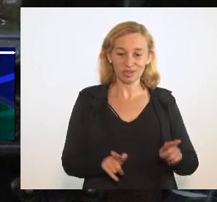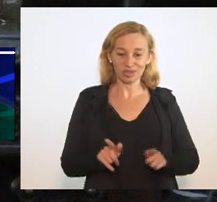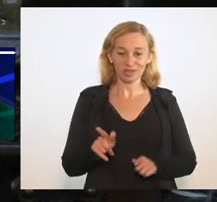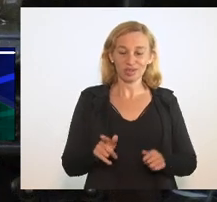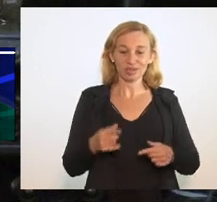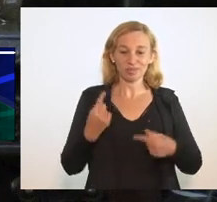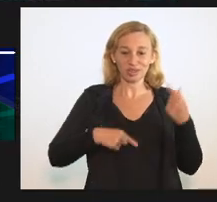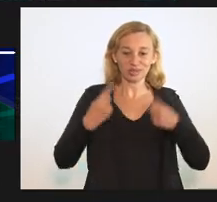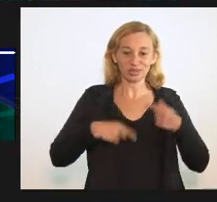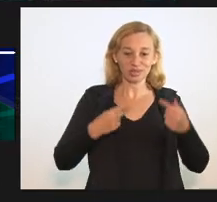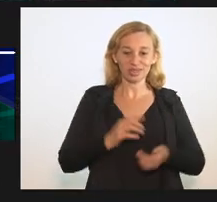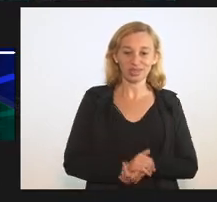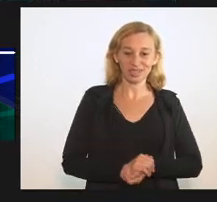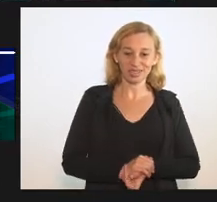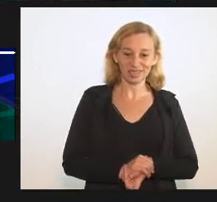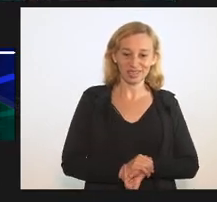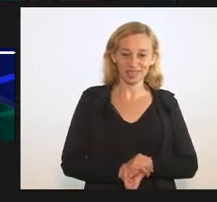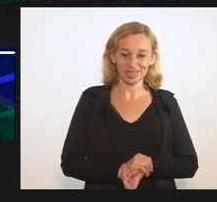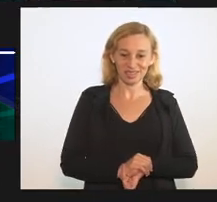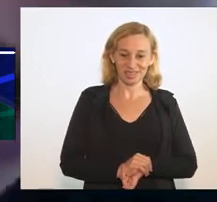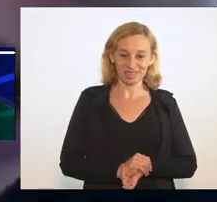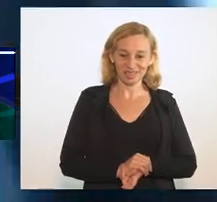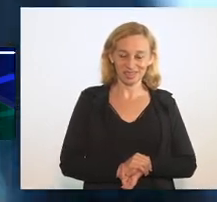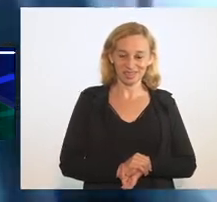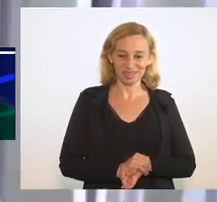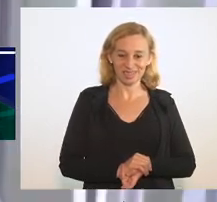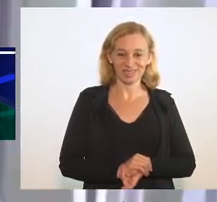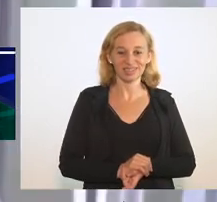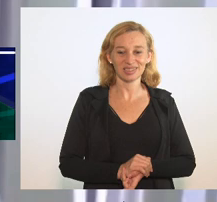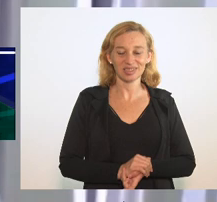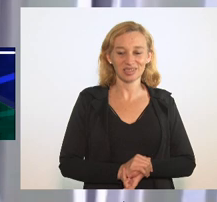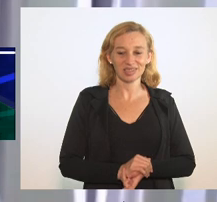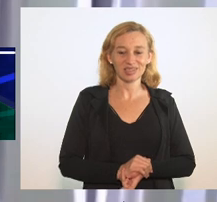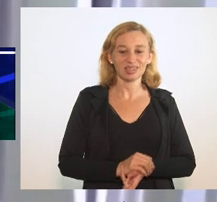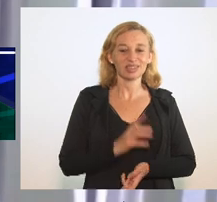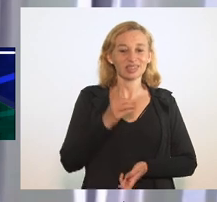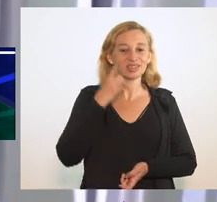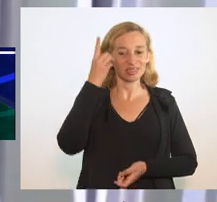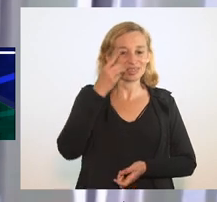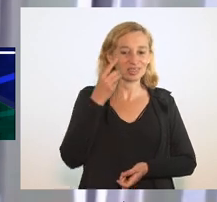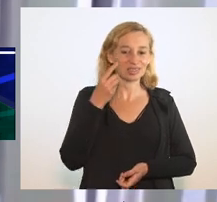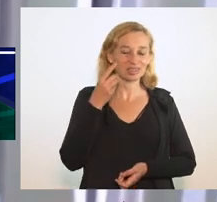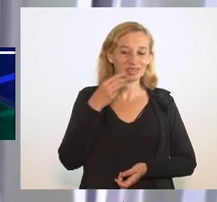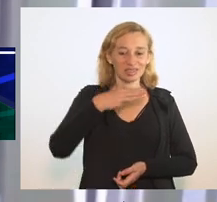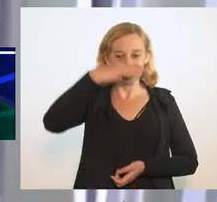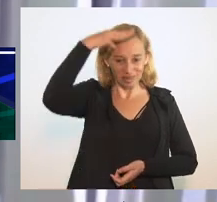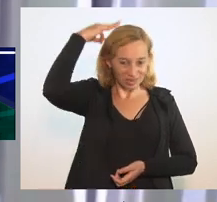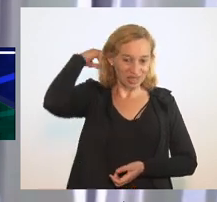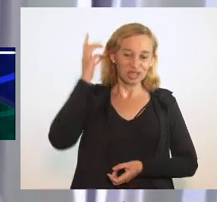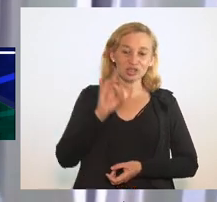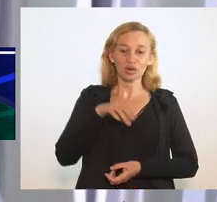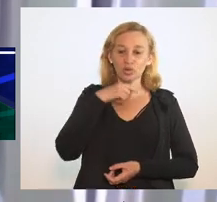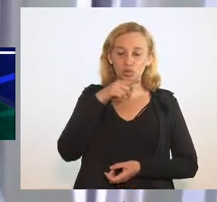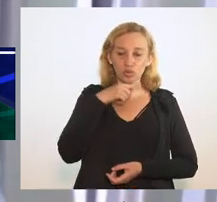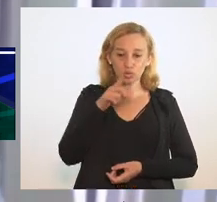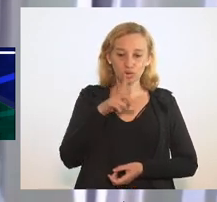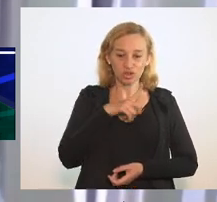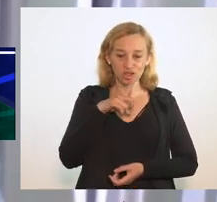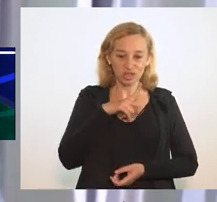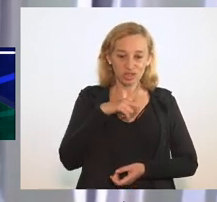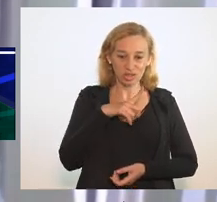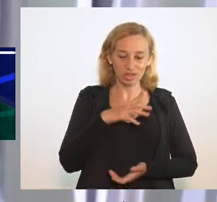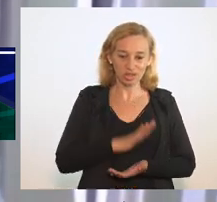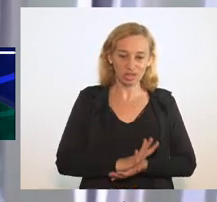matéria... É bem razoável que seja assim. Presidente Márcio Pacheco, é só para tirar uma dúvida. Sim. Nós nunca